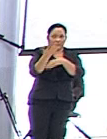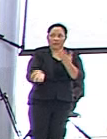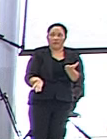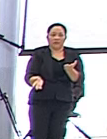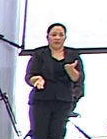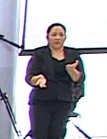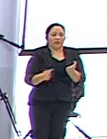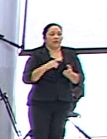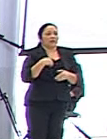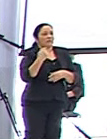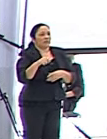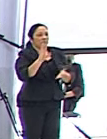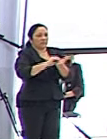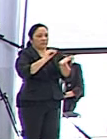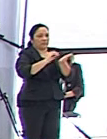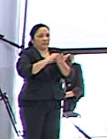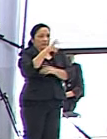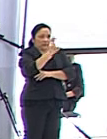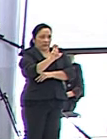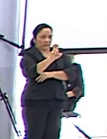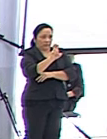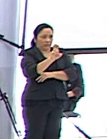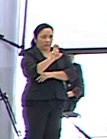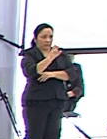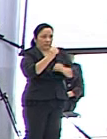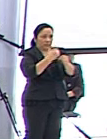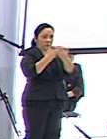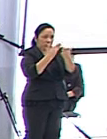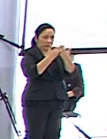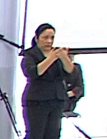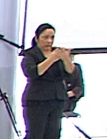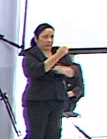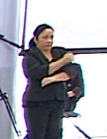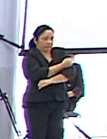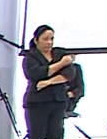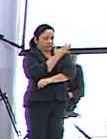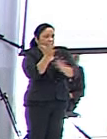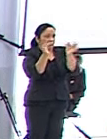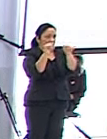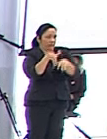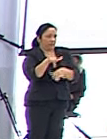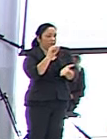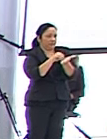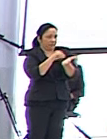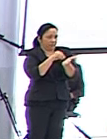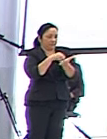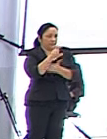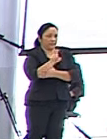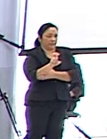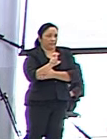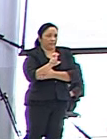por que você não volta para concluir o ciclo de formação, o seu ensino fundamental, a segunda fase do ensino fundamental, os anos